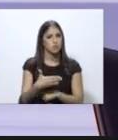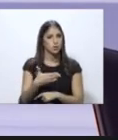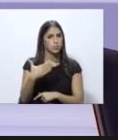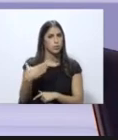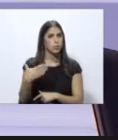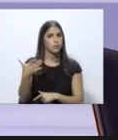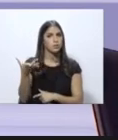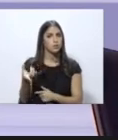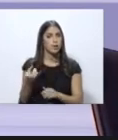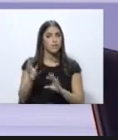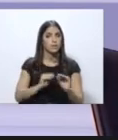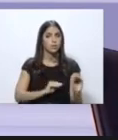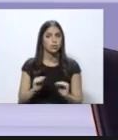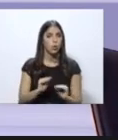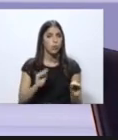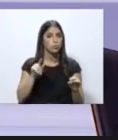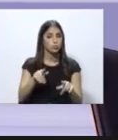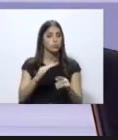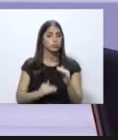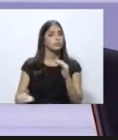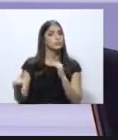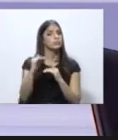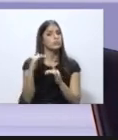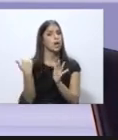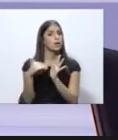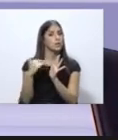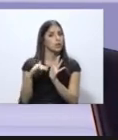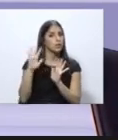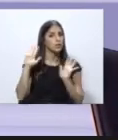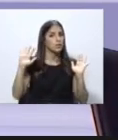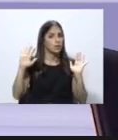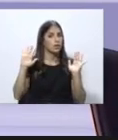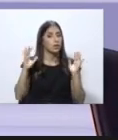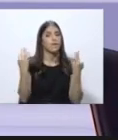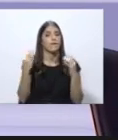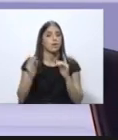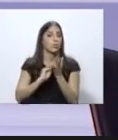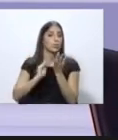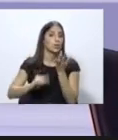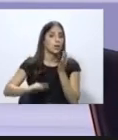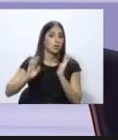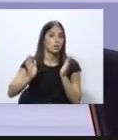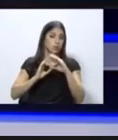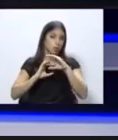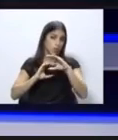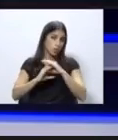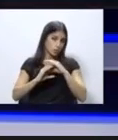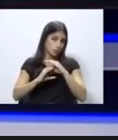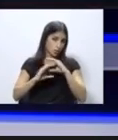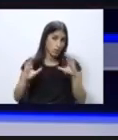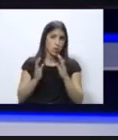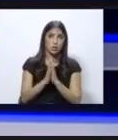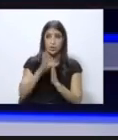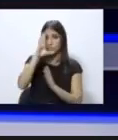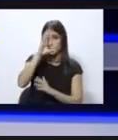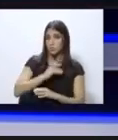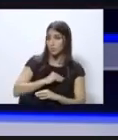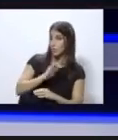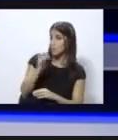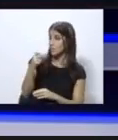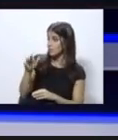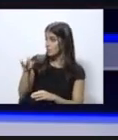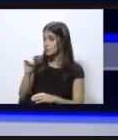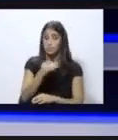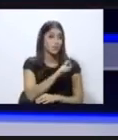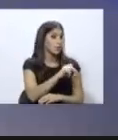119 jogos ao mais alto nível e não é por acaso também que foi contratado pelo Chelsea. Não sei, Francisco, Pedro, se querem deixar